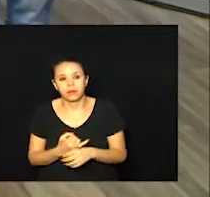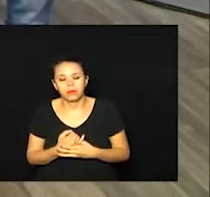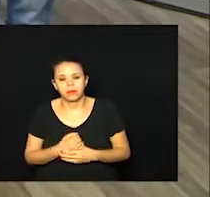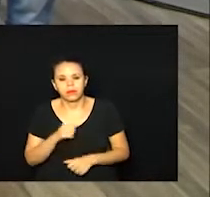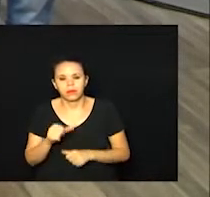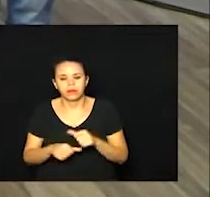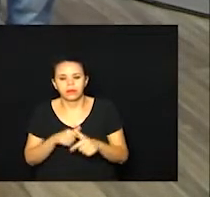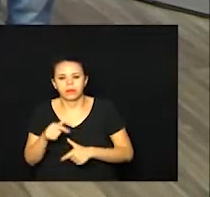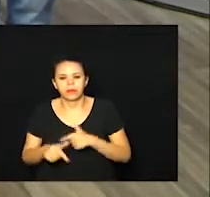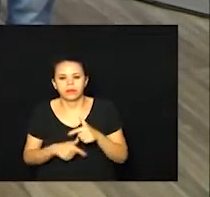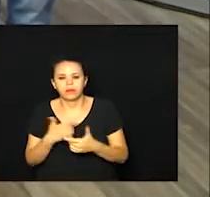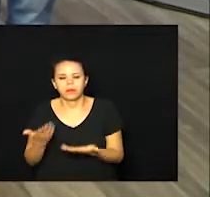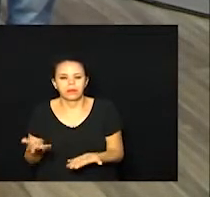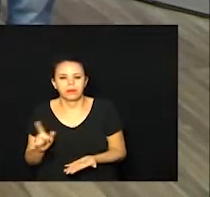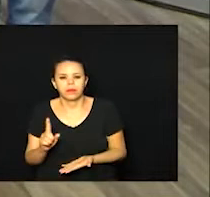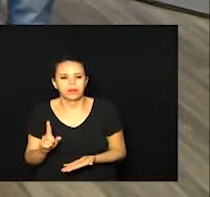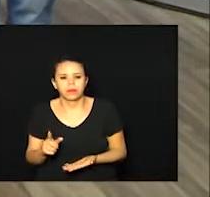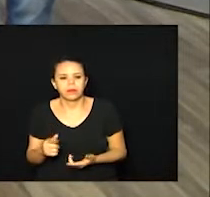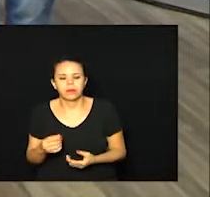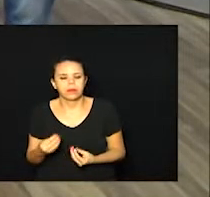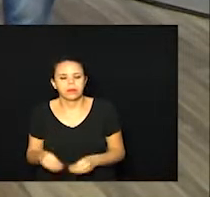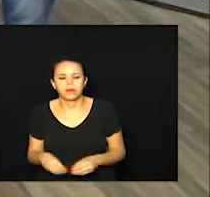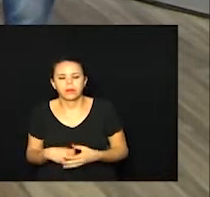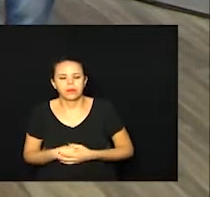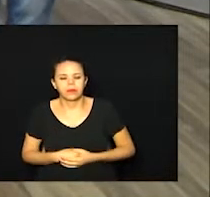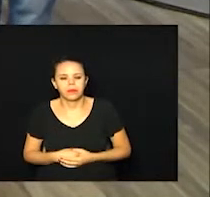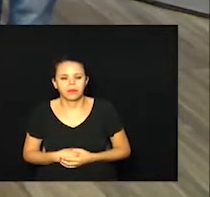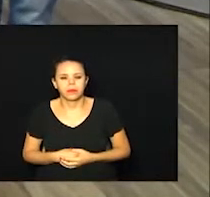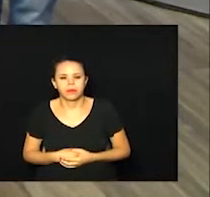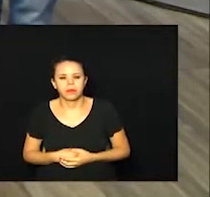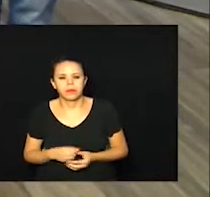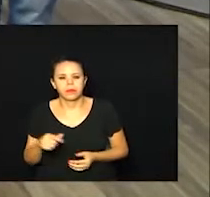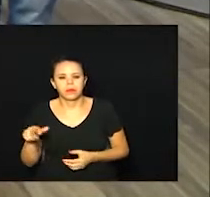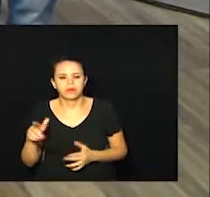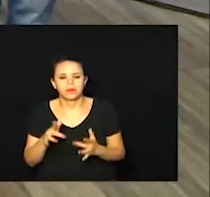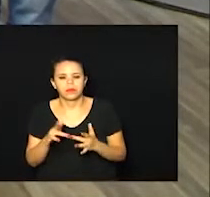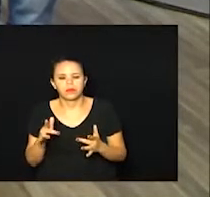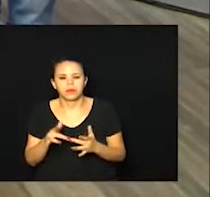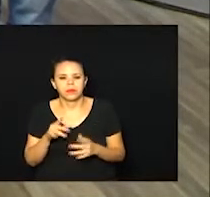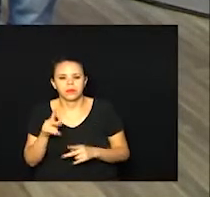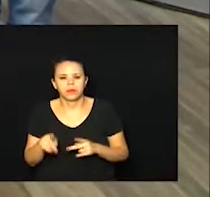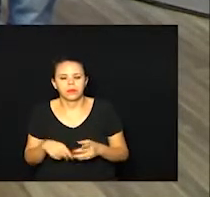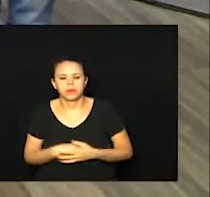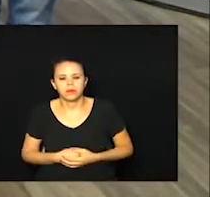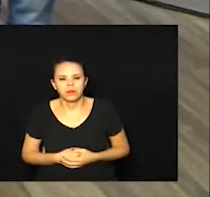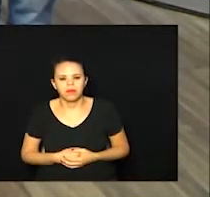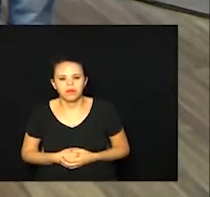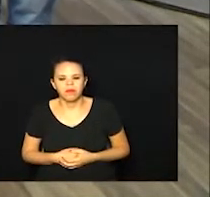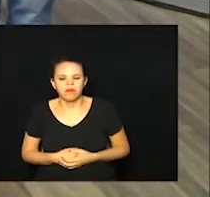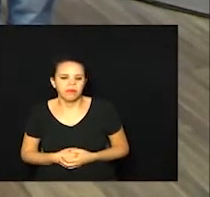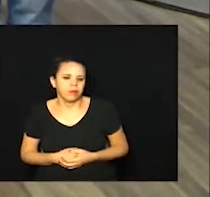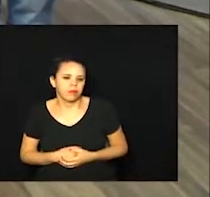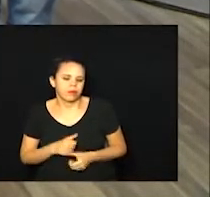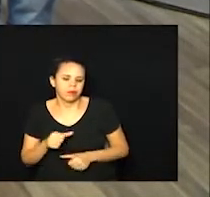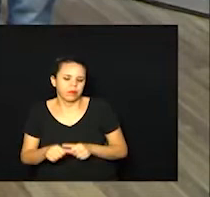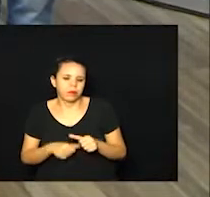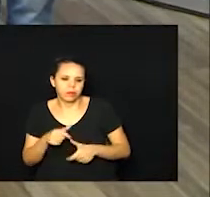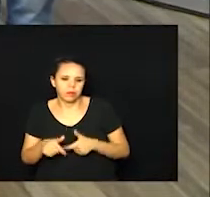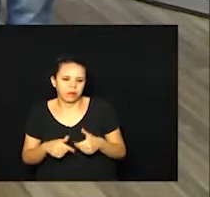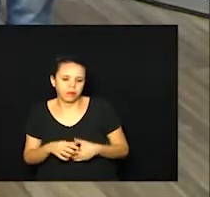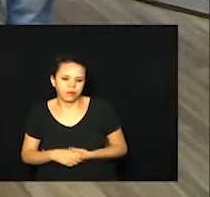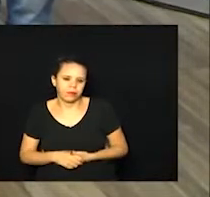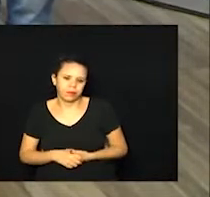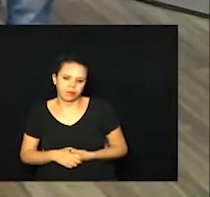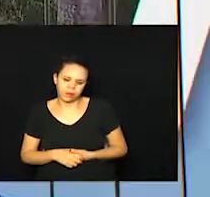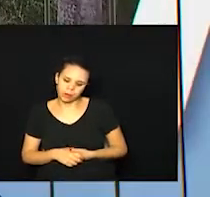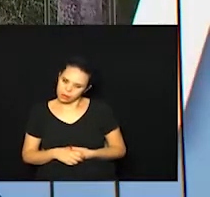muda o trabalho do senhor ou não vai influenciar? Como que vai ser? Como que vai ser o seu contato com a população? Não, muda o trabalho, né,